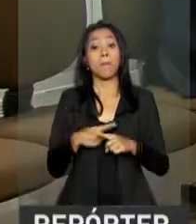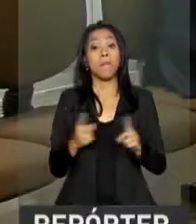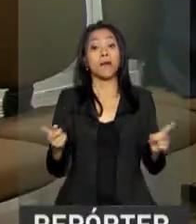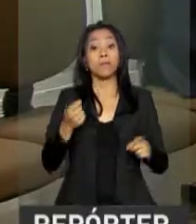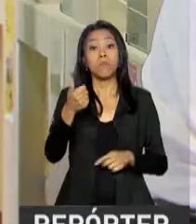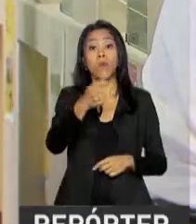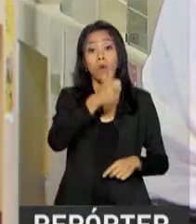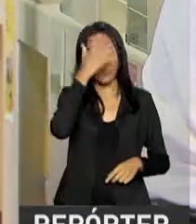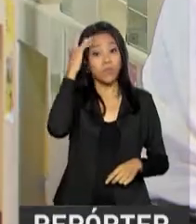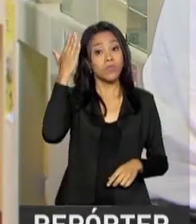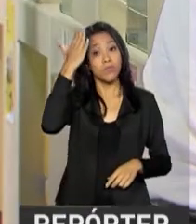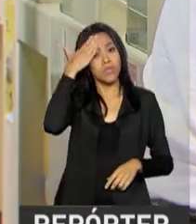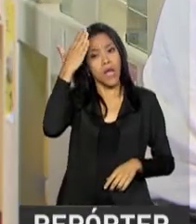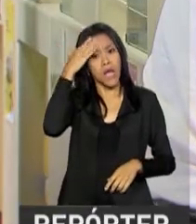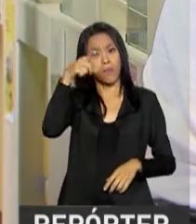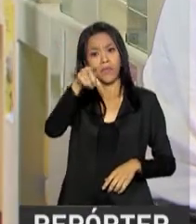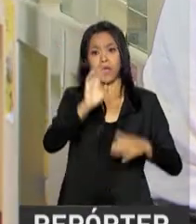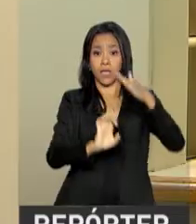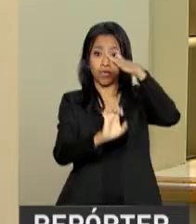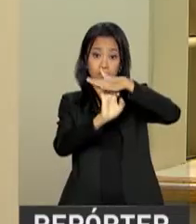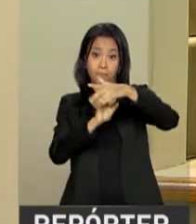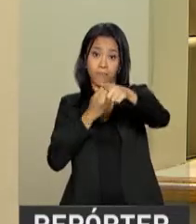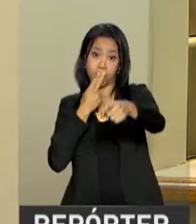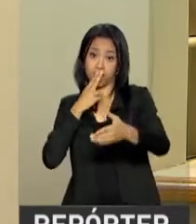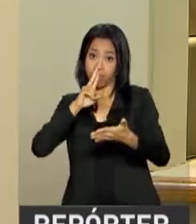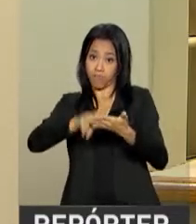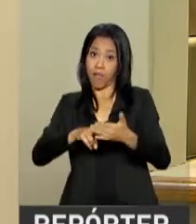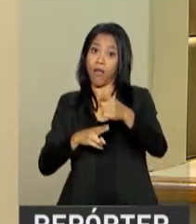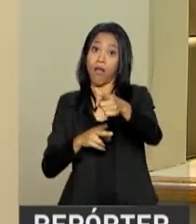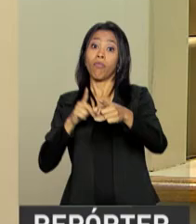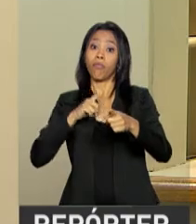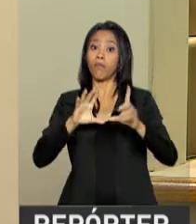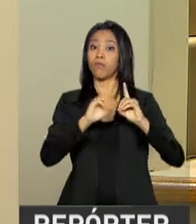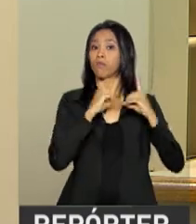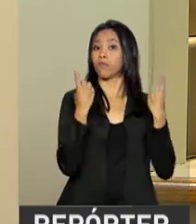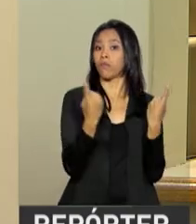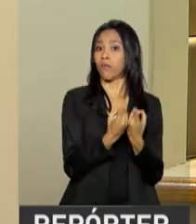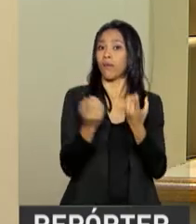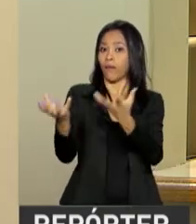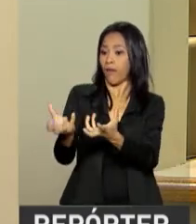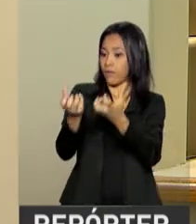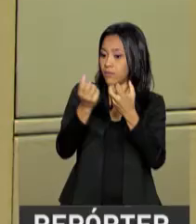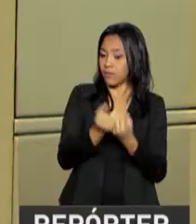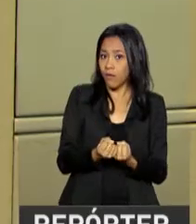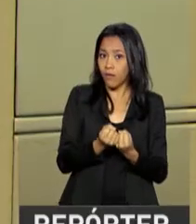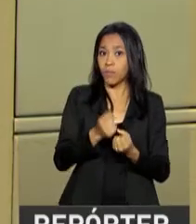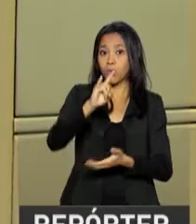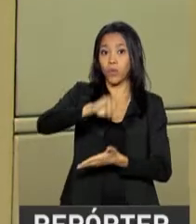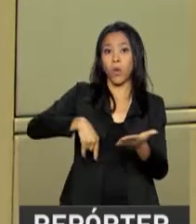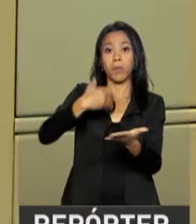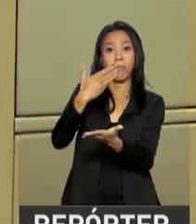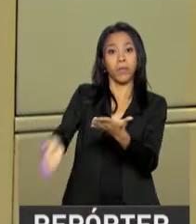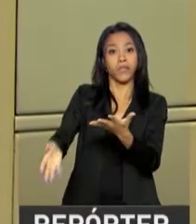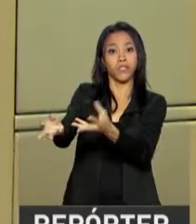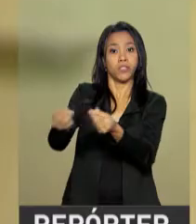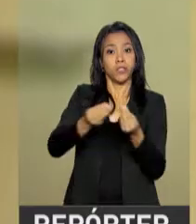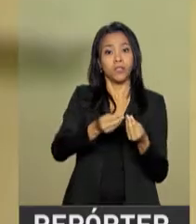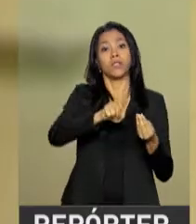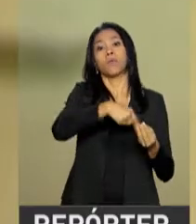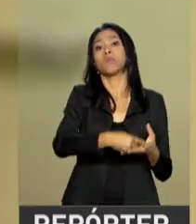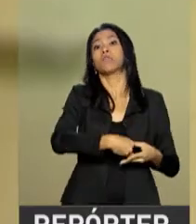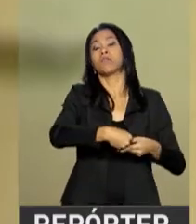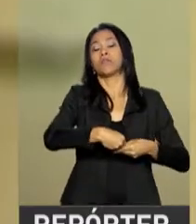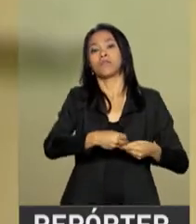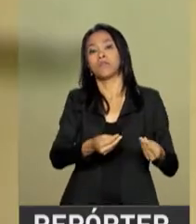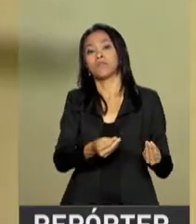gente sabe que as agências dos Correios têm uma central que recebe esses itens perdidos e devolve para os donos.